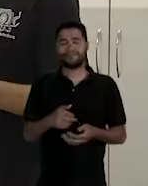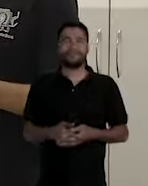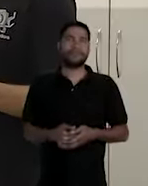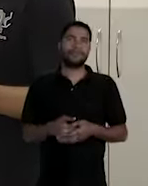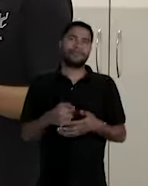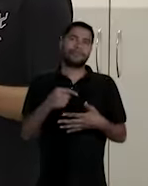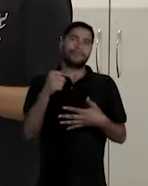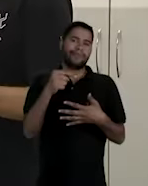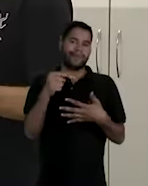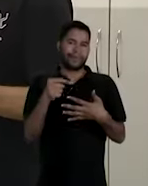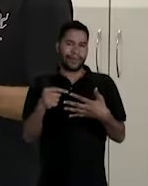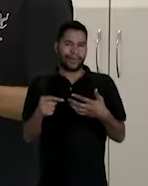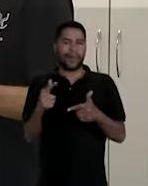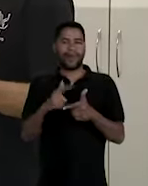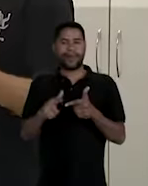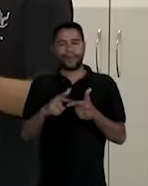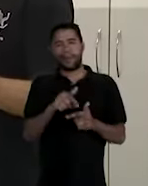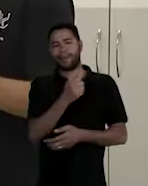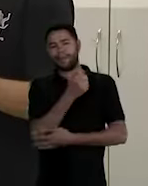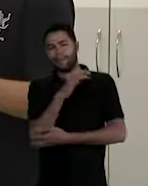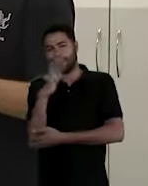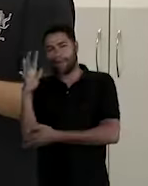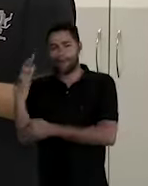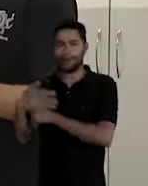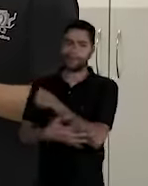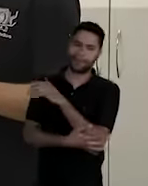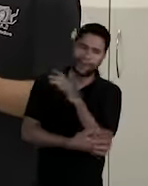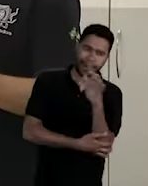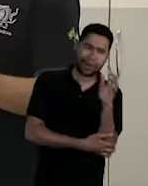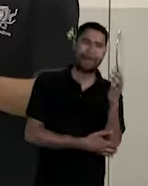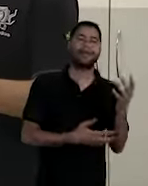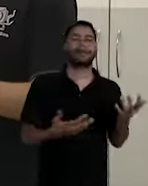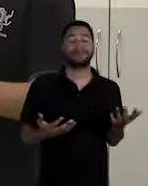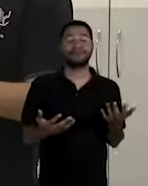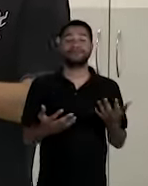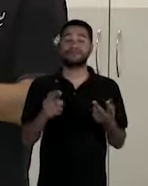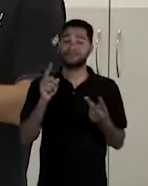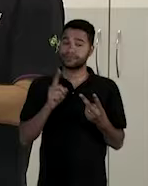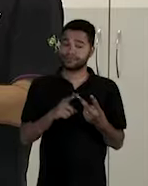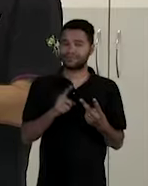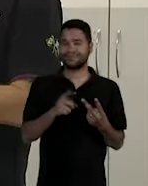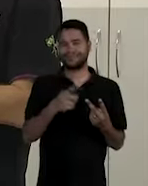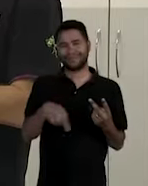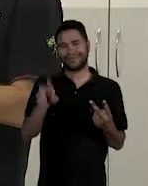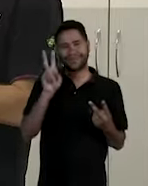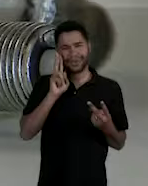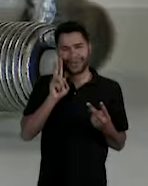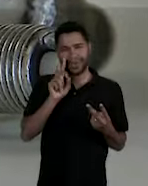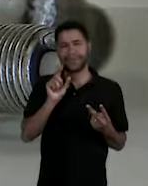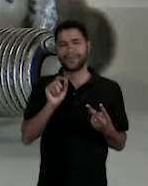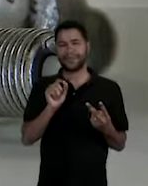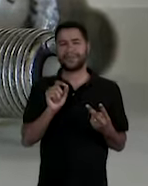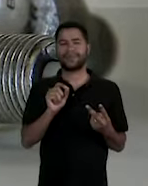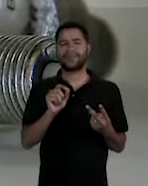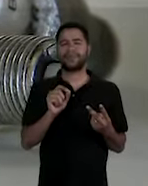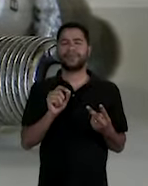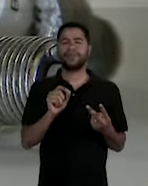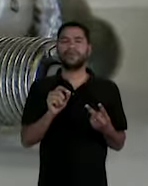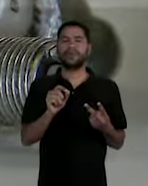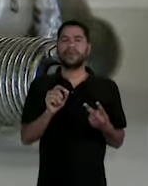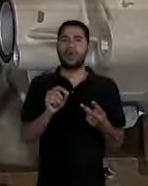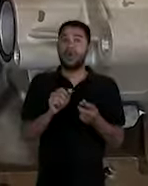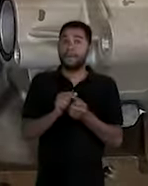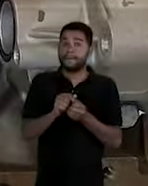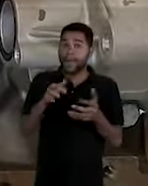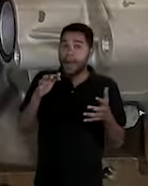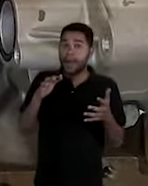uma série de problemas ambientais aí nesse processo. Depois, você deve estar lembrado que depois da